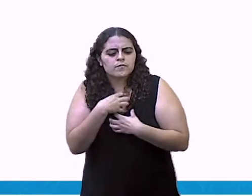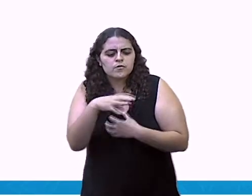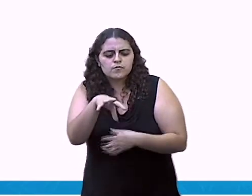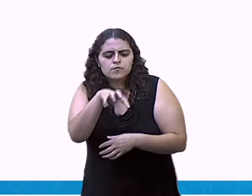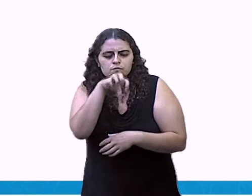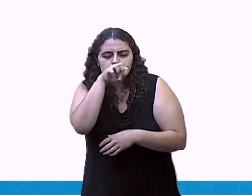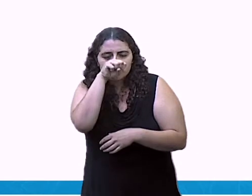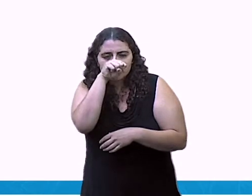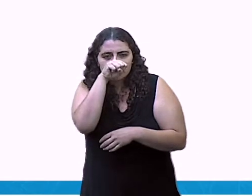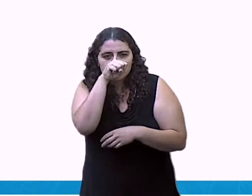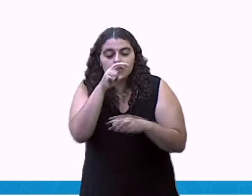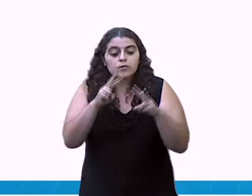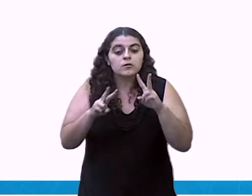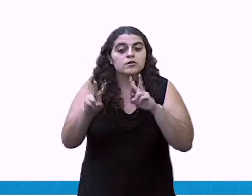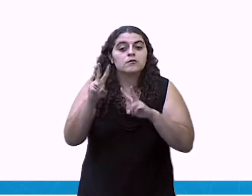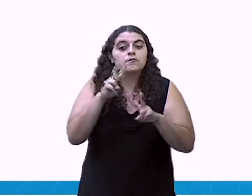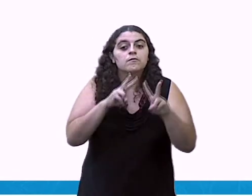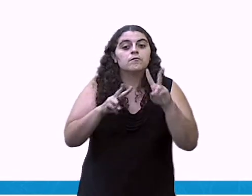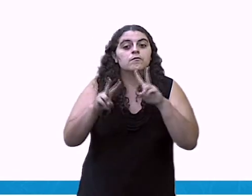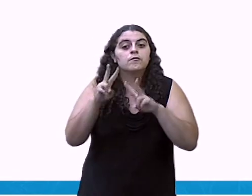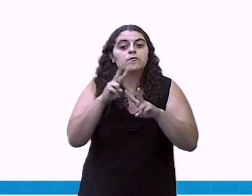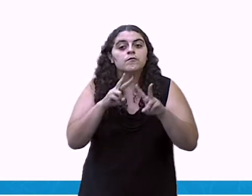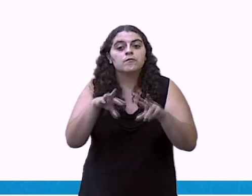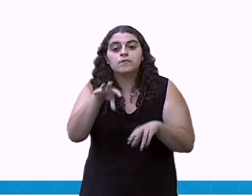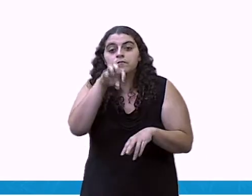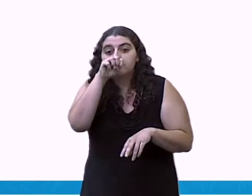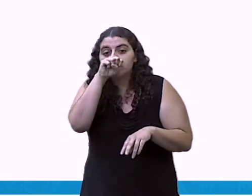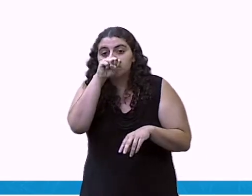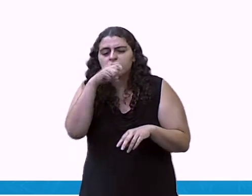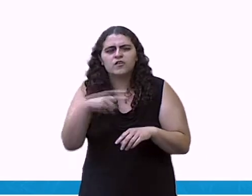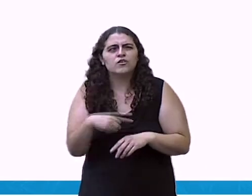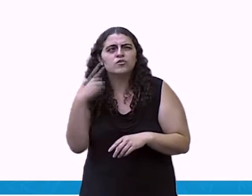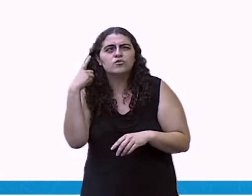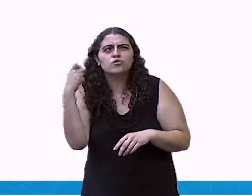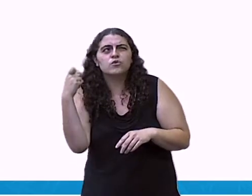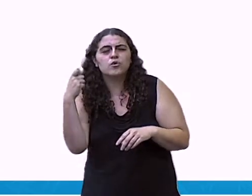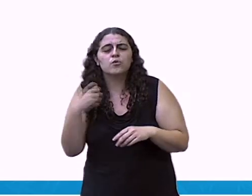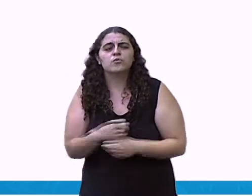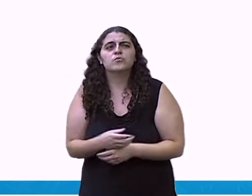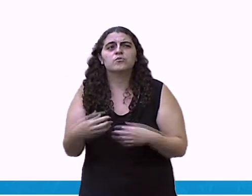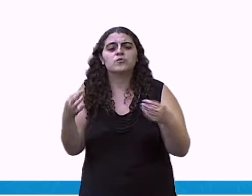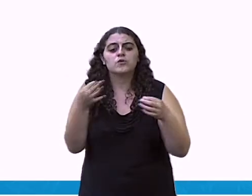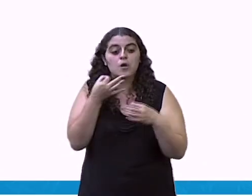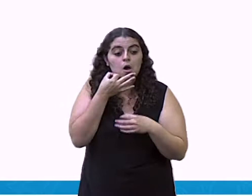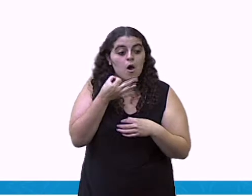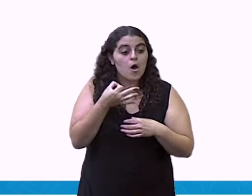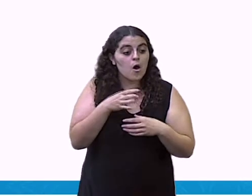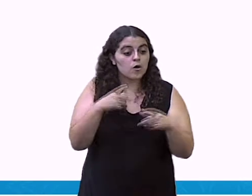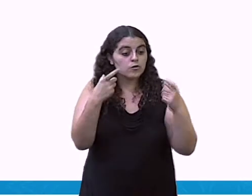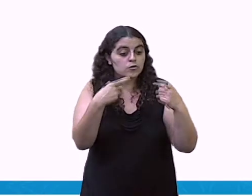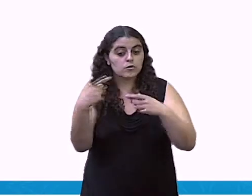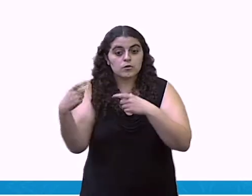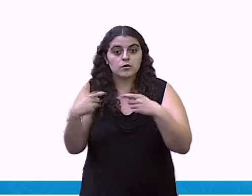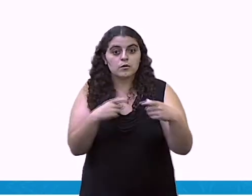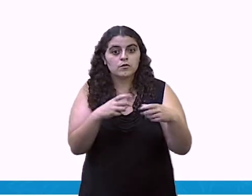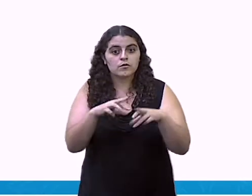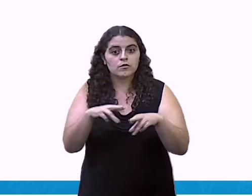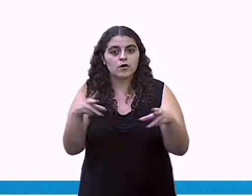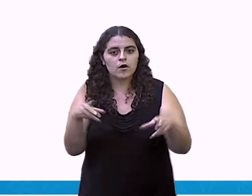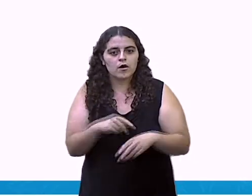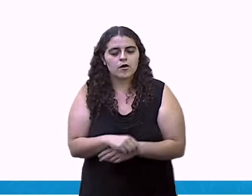As coisas que podemos ver, os cheiros e sons que podemos perceber em algum lugar formam